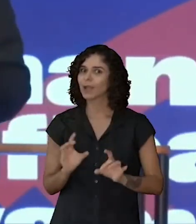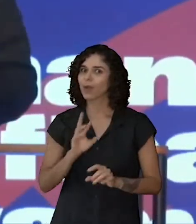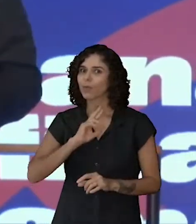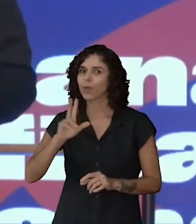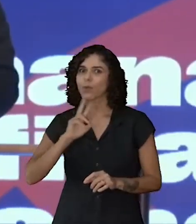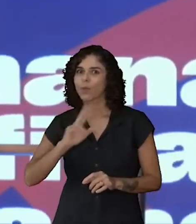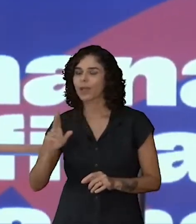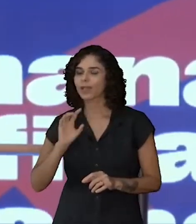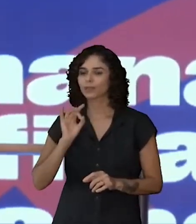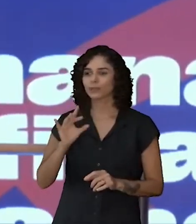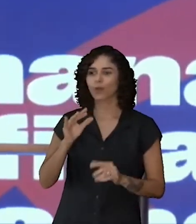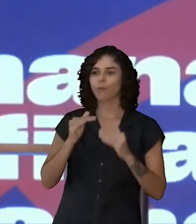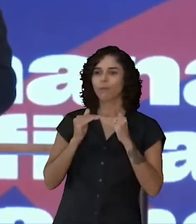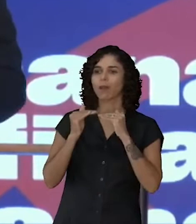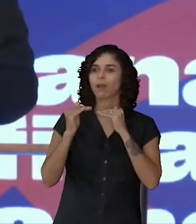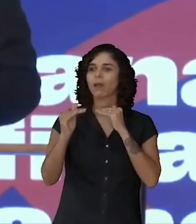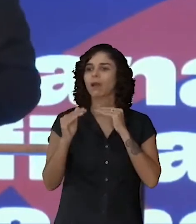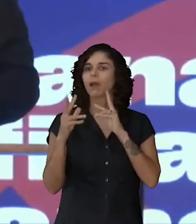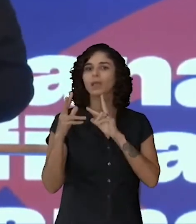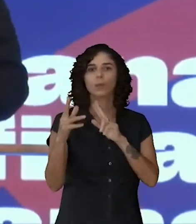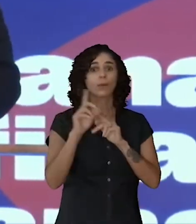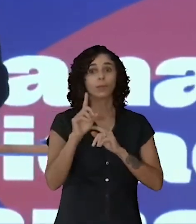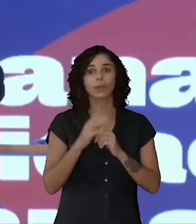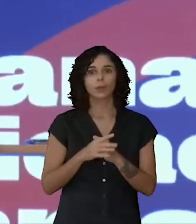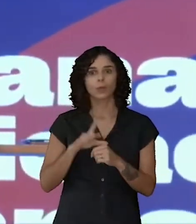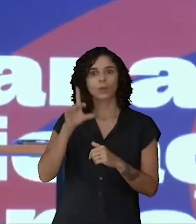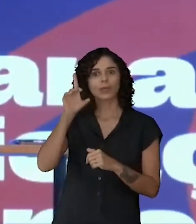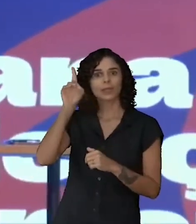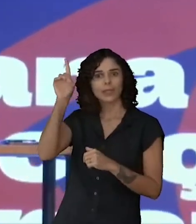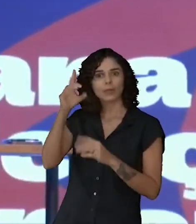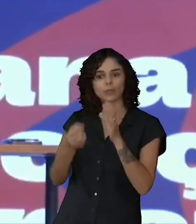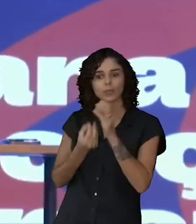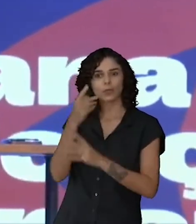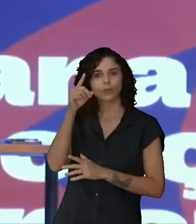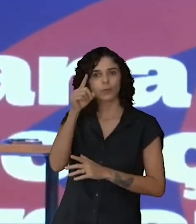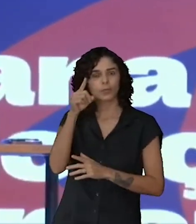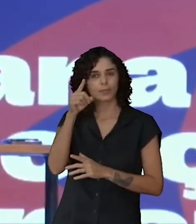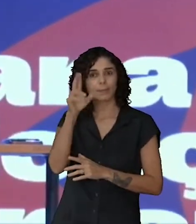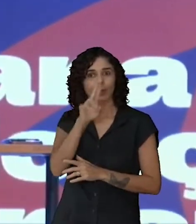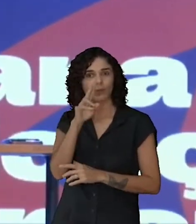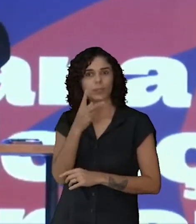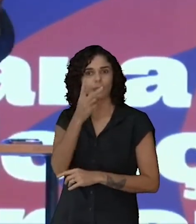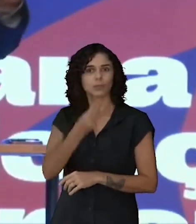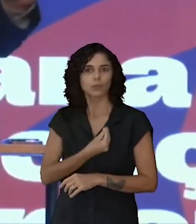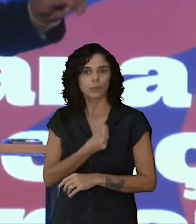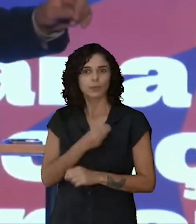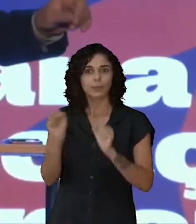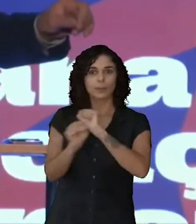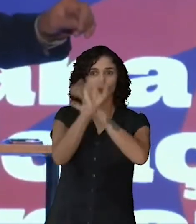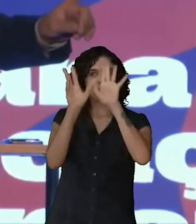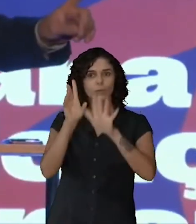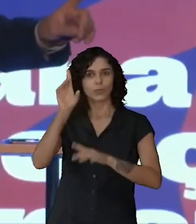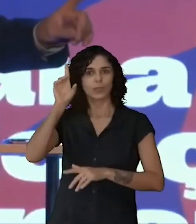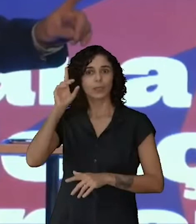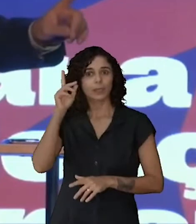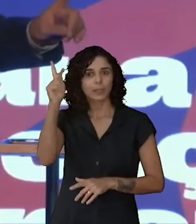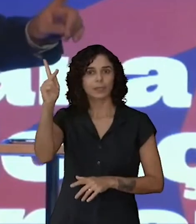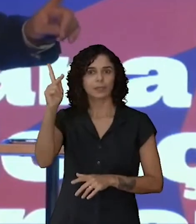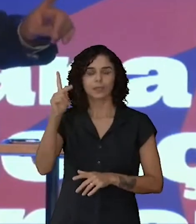Você foi criado para o uso exclusivo de Deus para a sua glória. Não se engane. Não importa qual é a sua